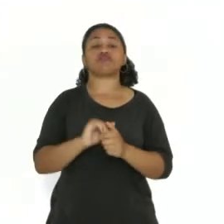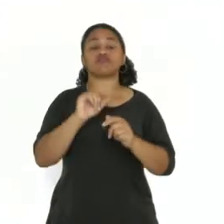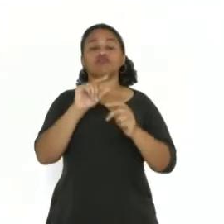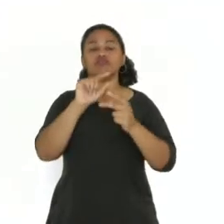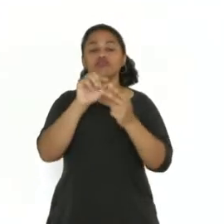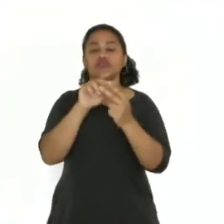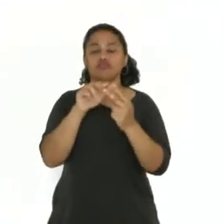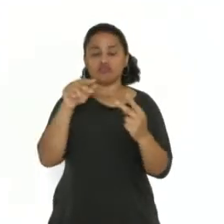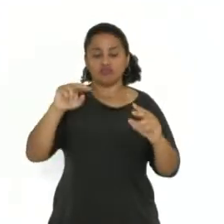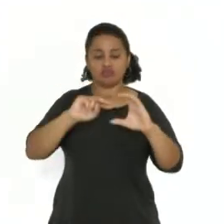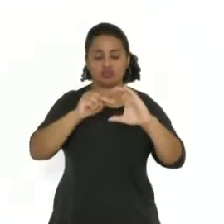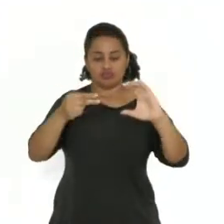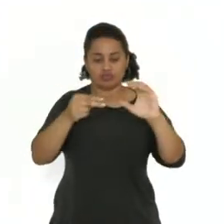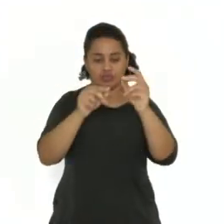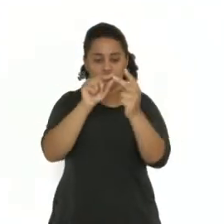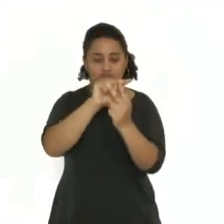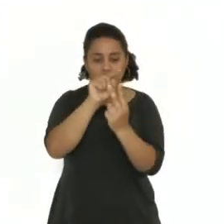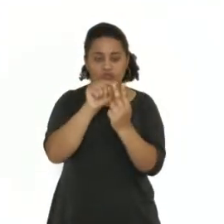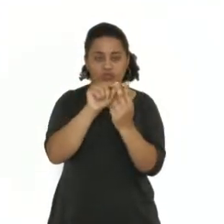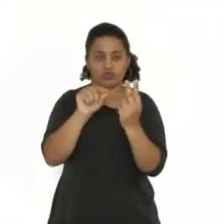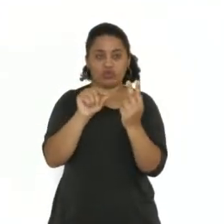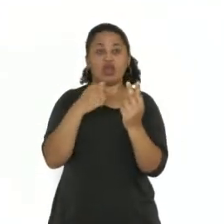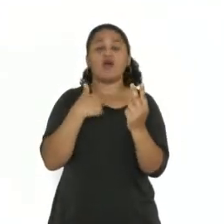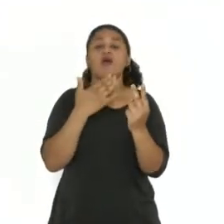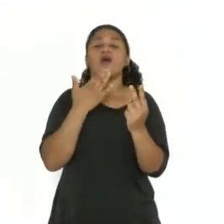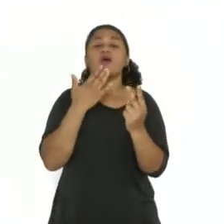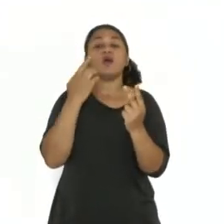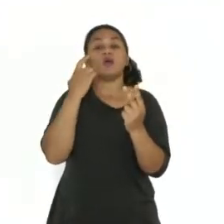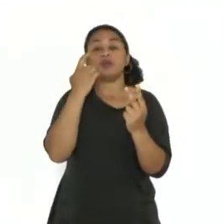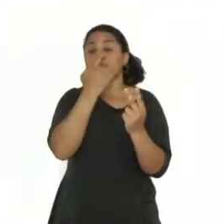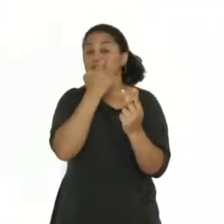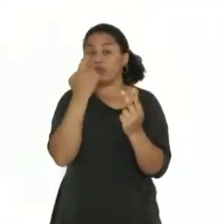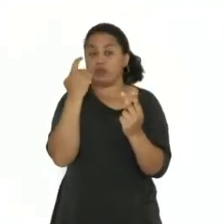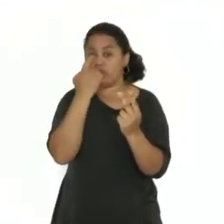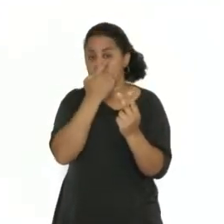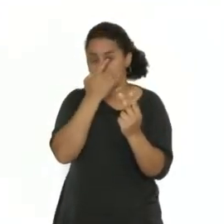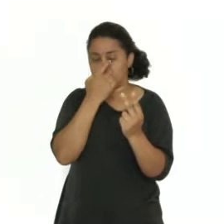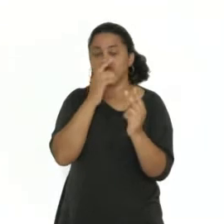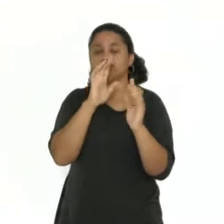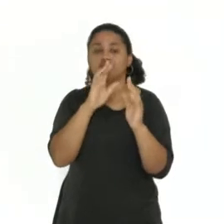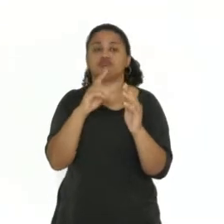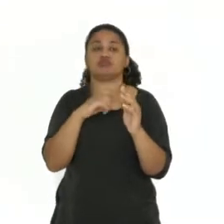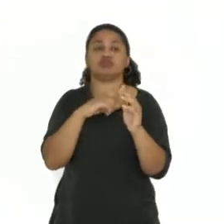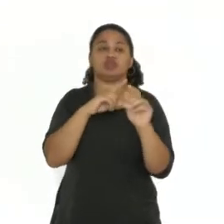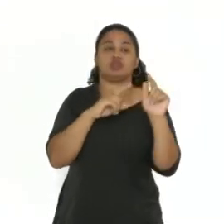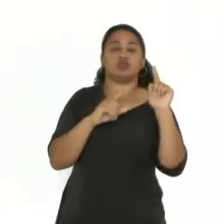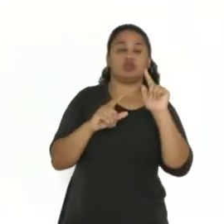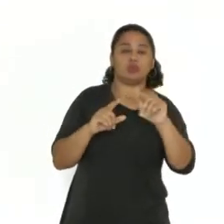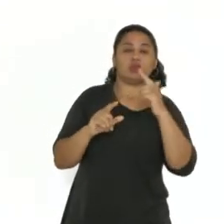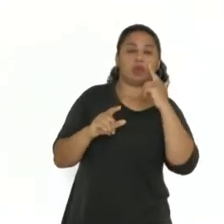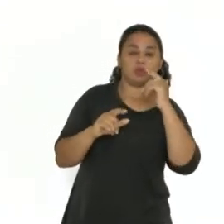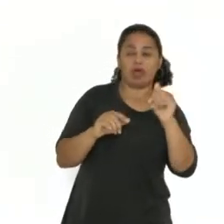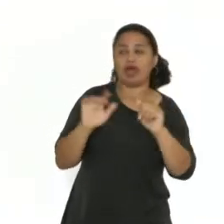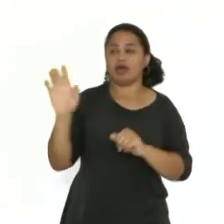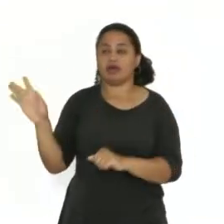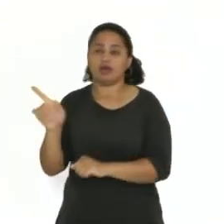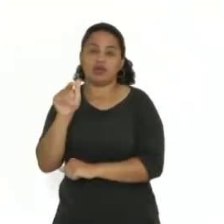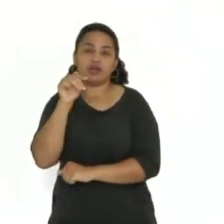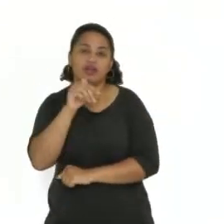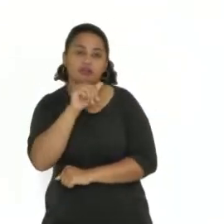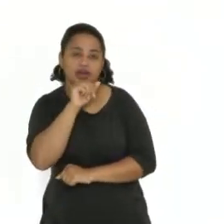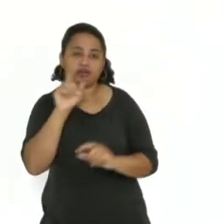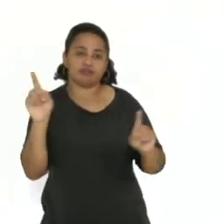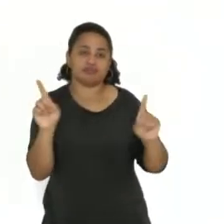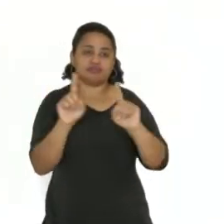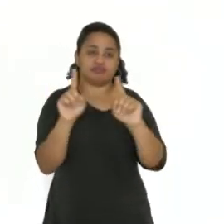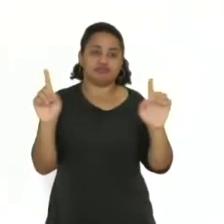cromossomo, ele define a cor dos olhos do indivíduo. Então, esse cromossomo veio do pai e esse cromossomo veio da mãe. Então,